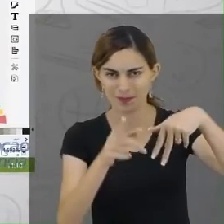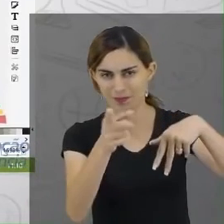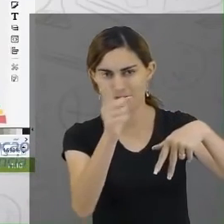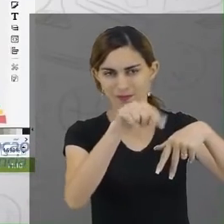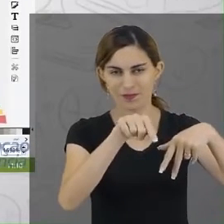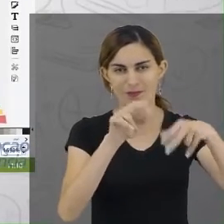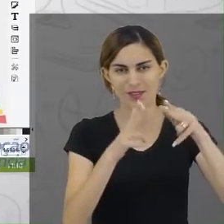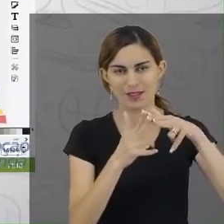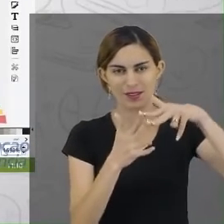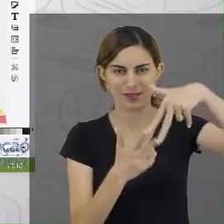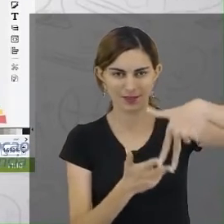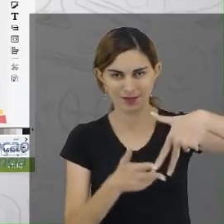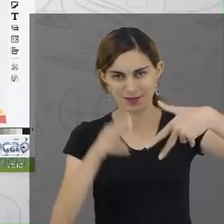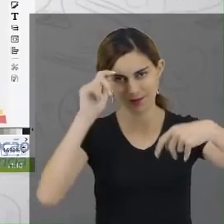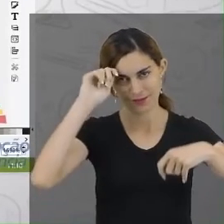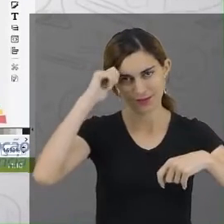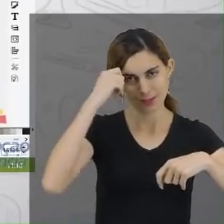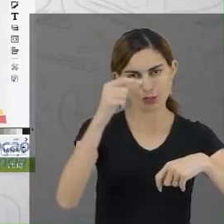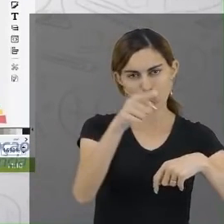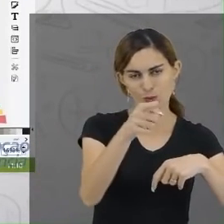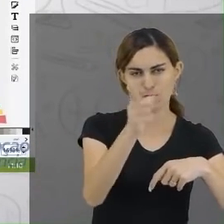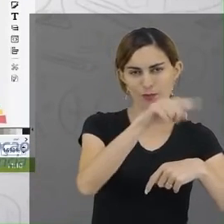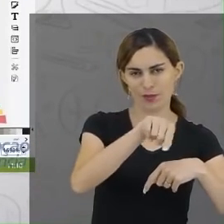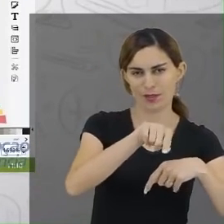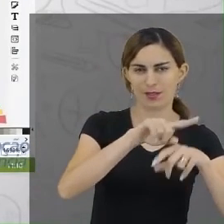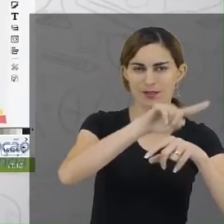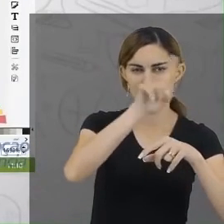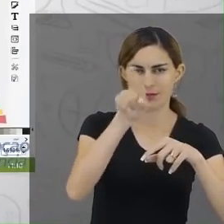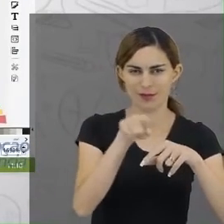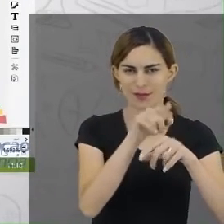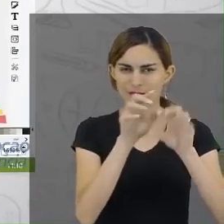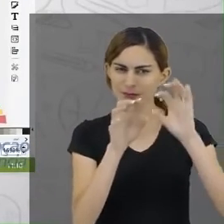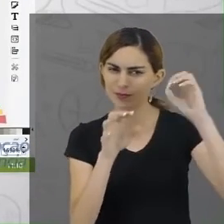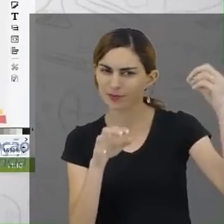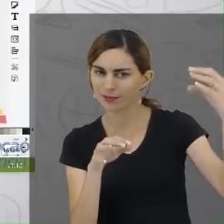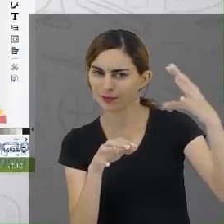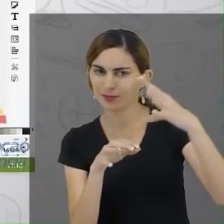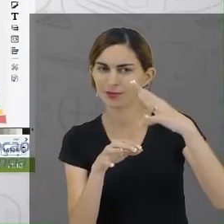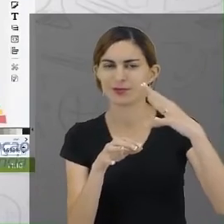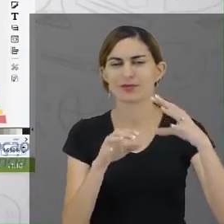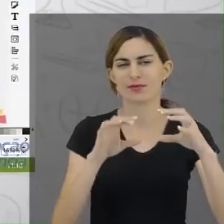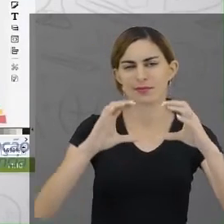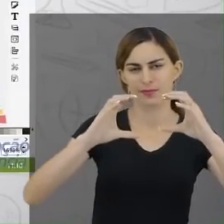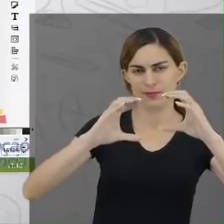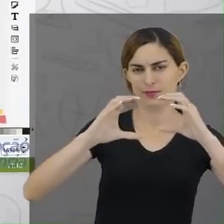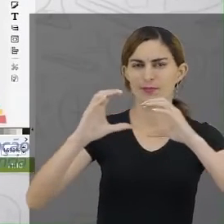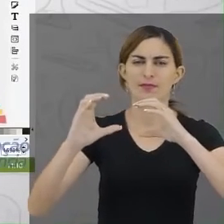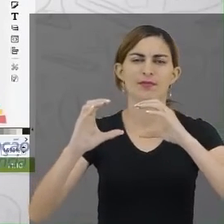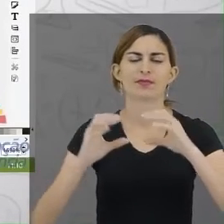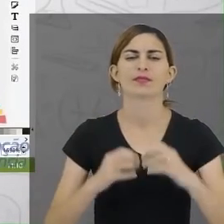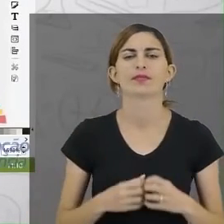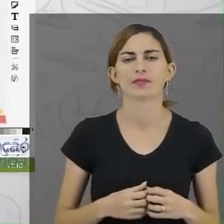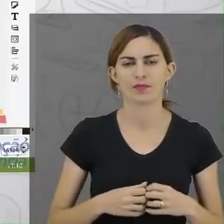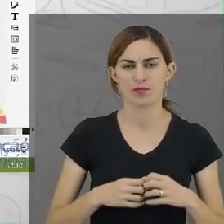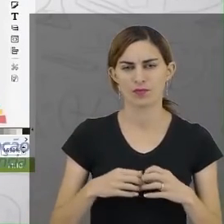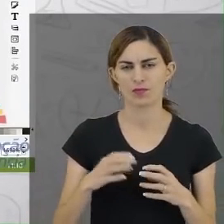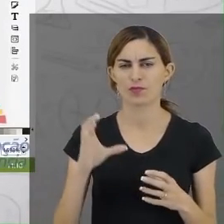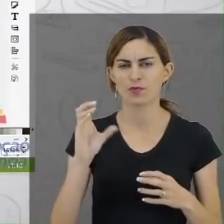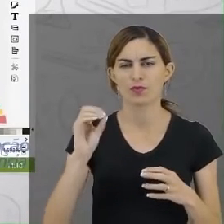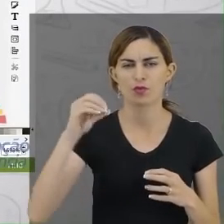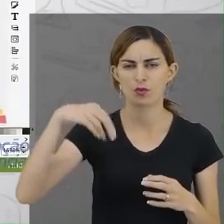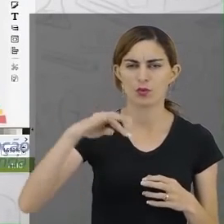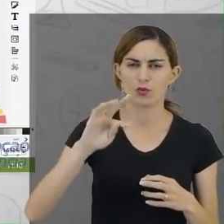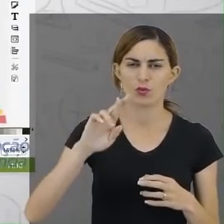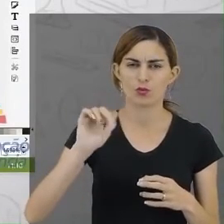Observe que pressionando o Tab, podemos alternar entre os objetos durante a seleção. Ctrl